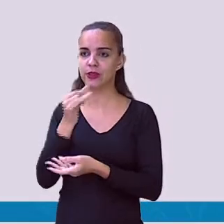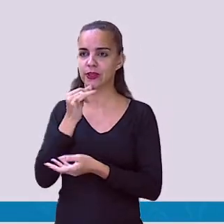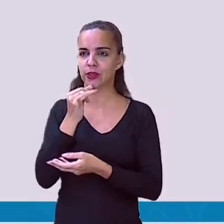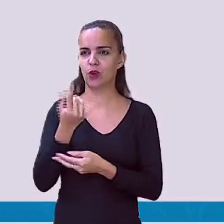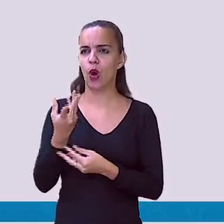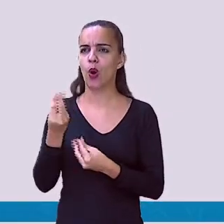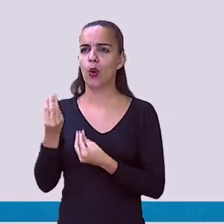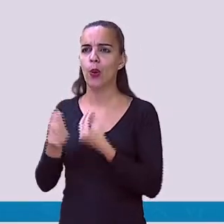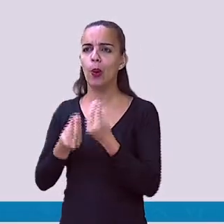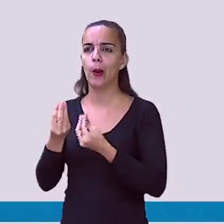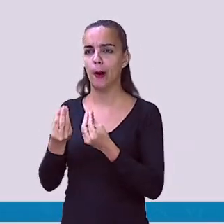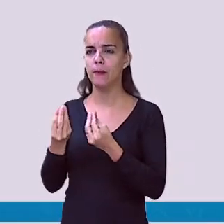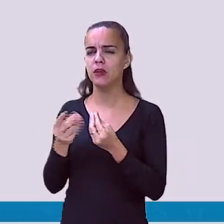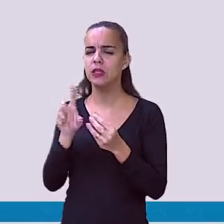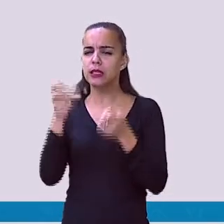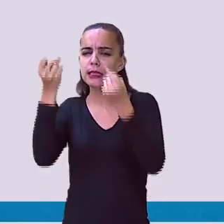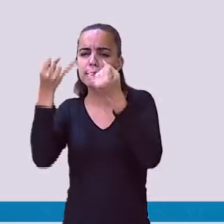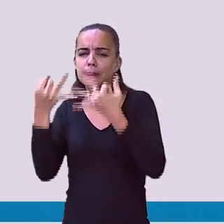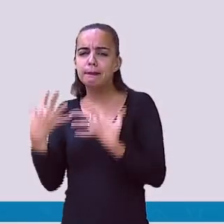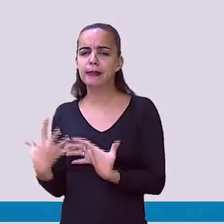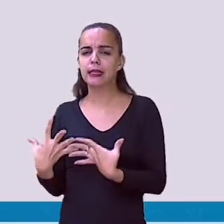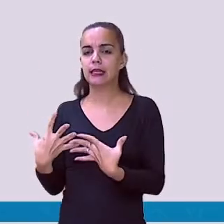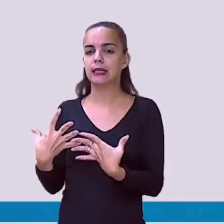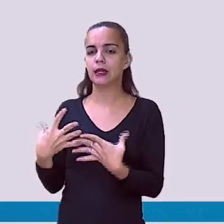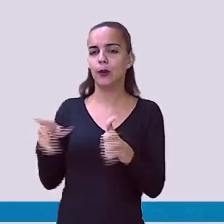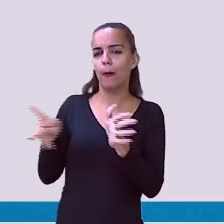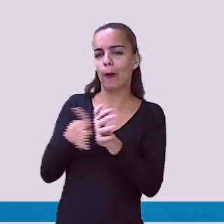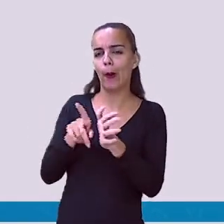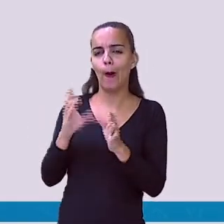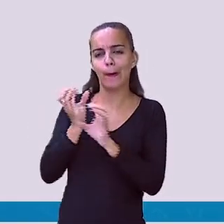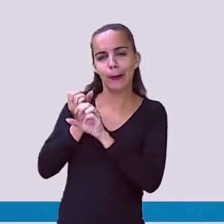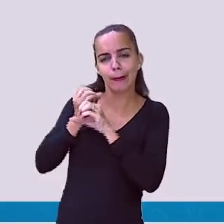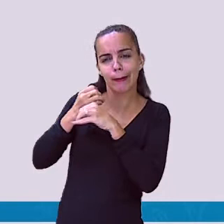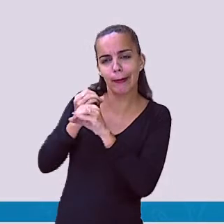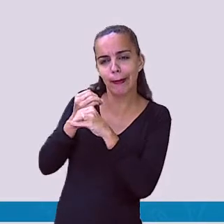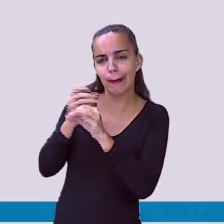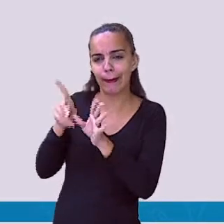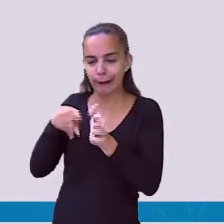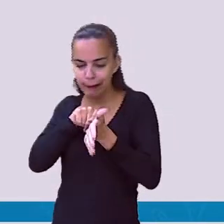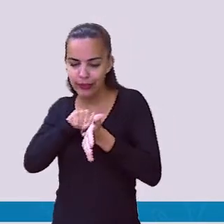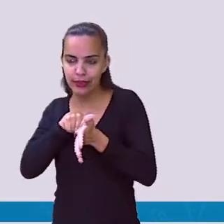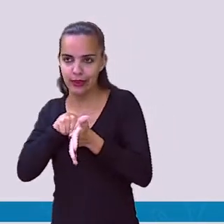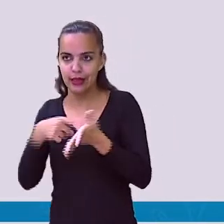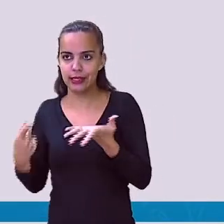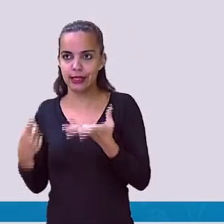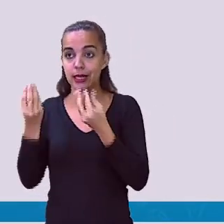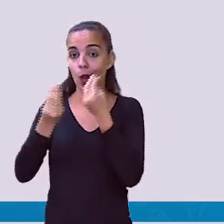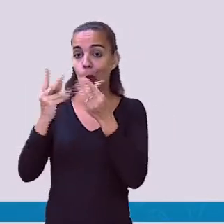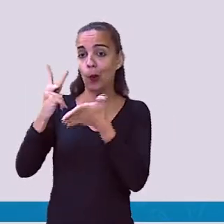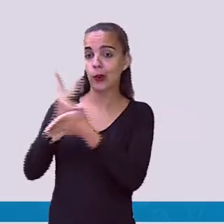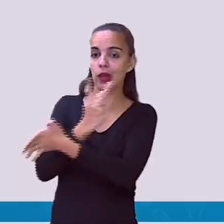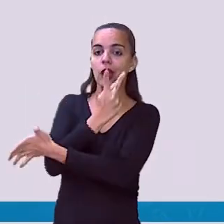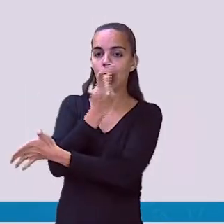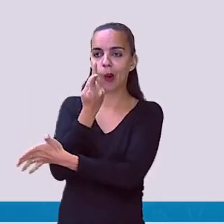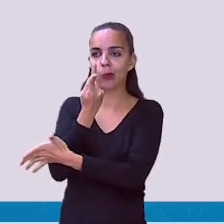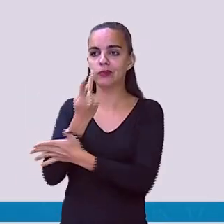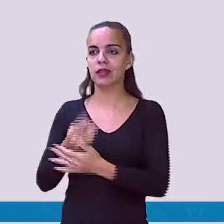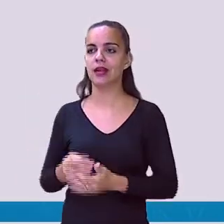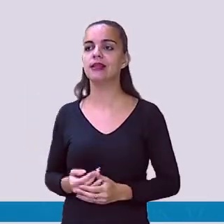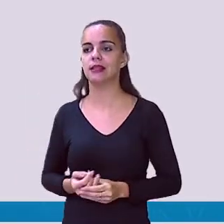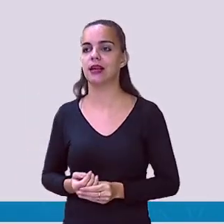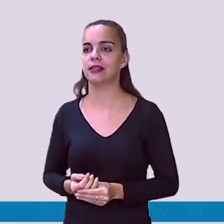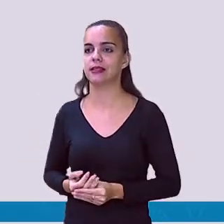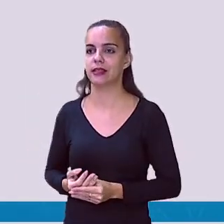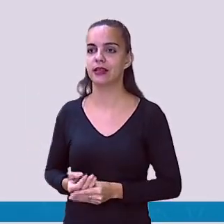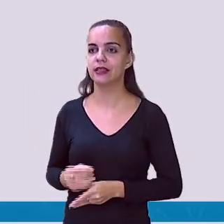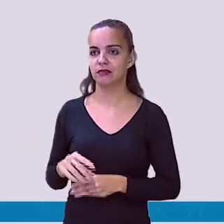vamos dar um incentivo para essa separação acontecer, né? A gente pode